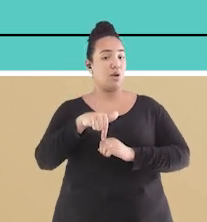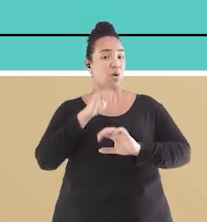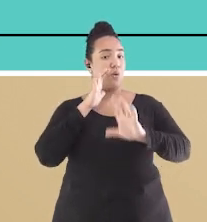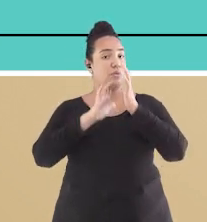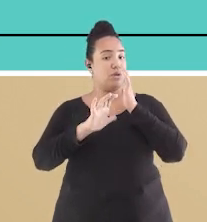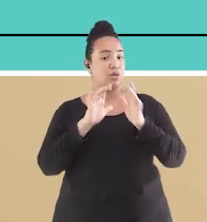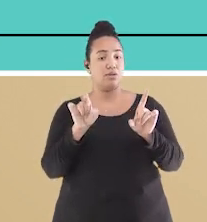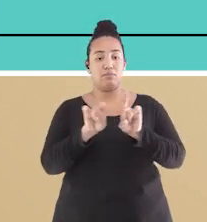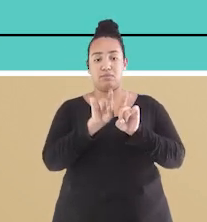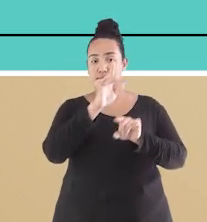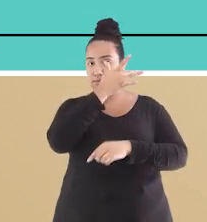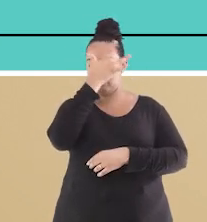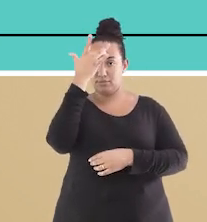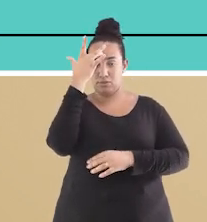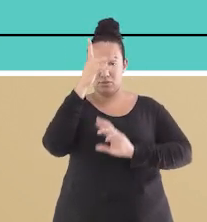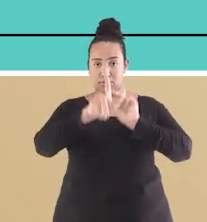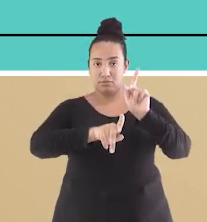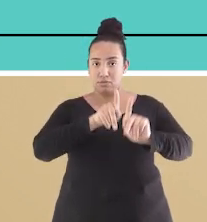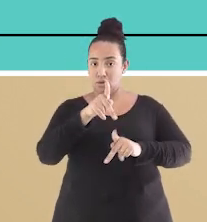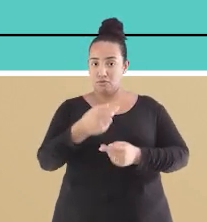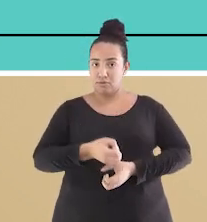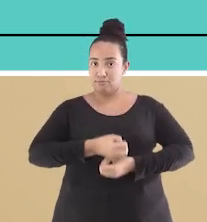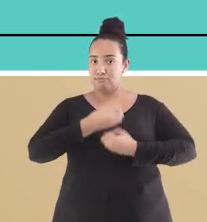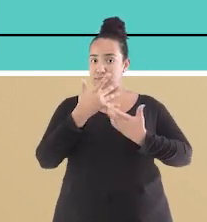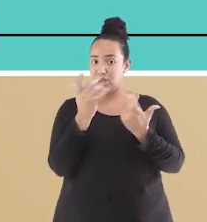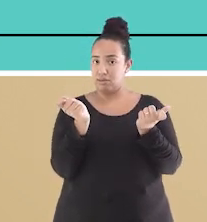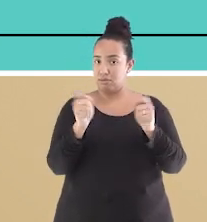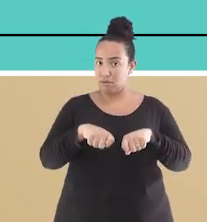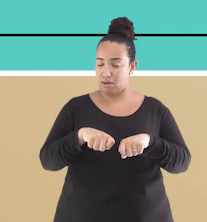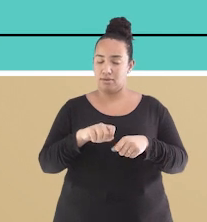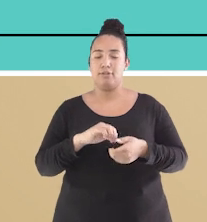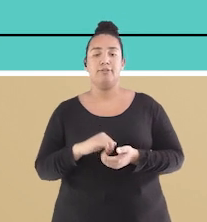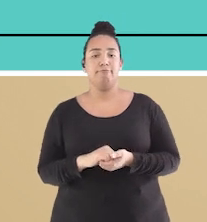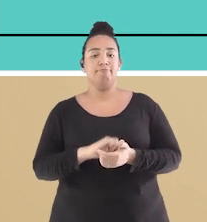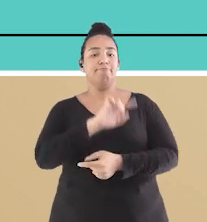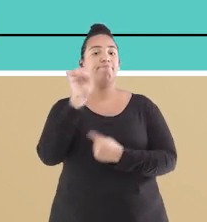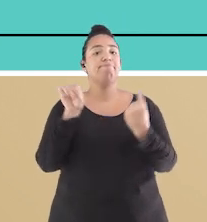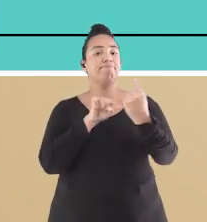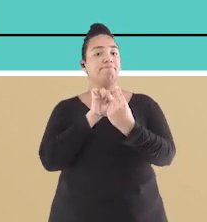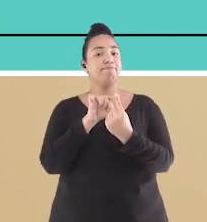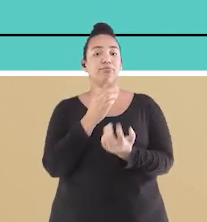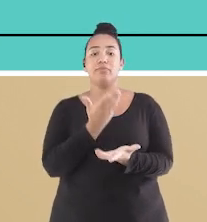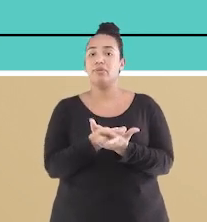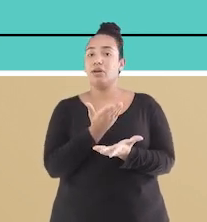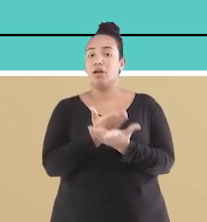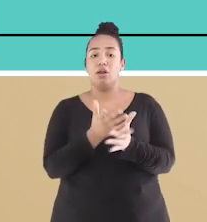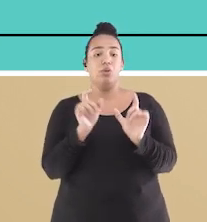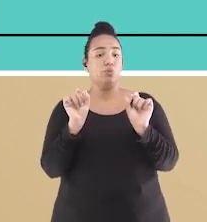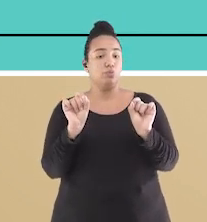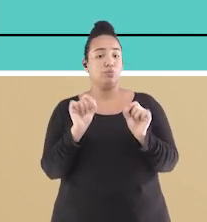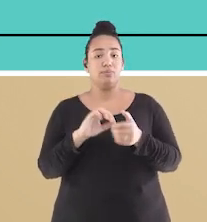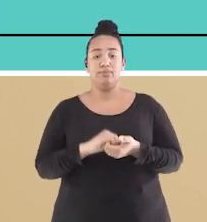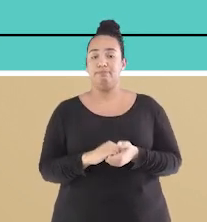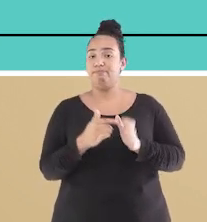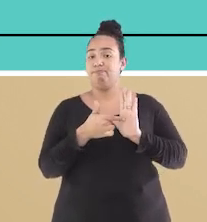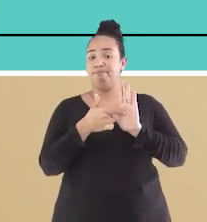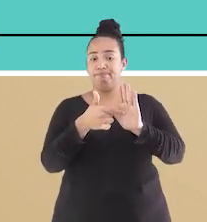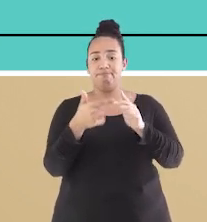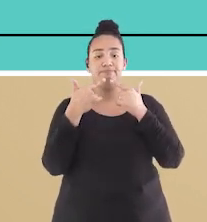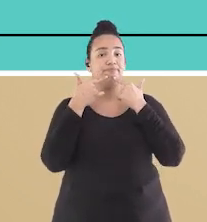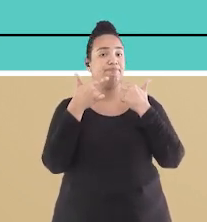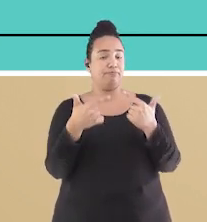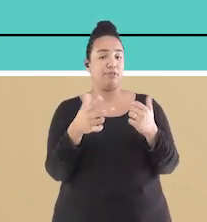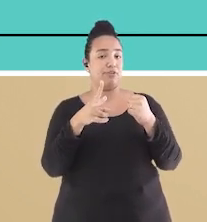comunicação e expressão das pessoas e dos povos. O objetivo específico é apresentar a linguagem